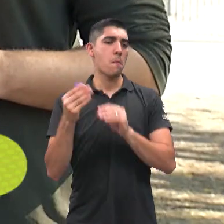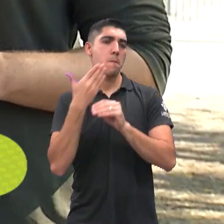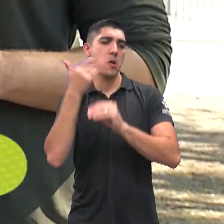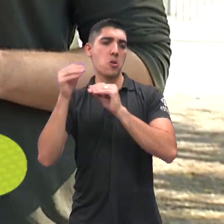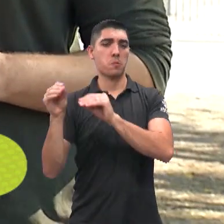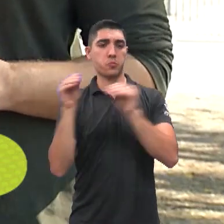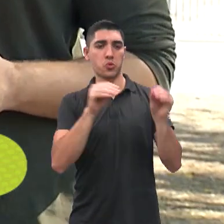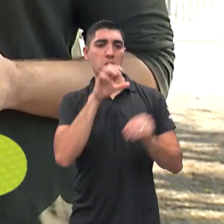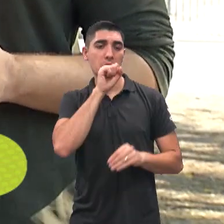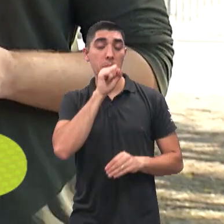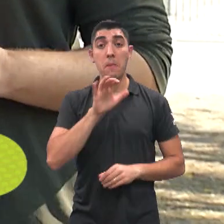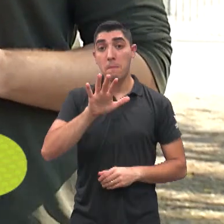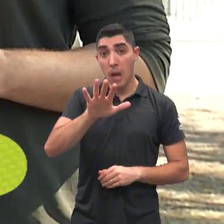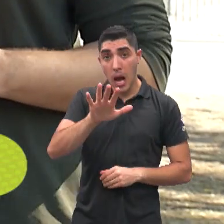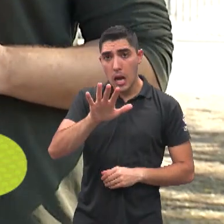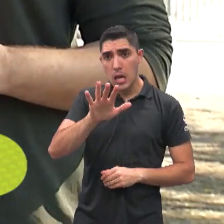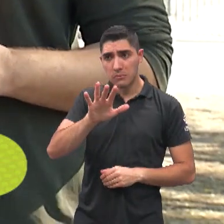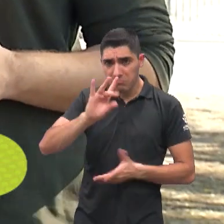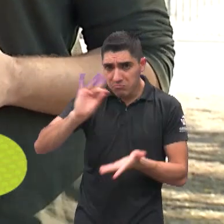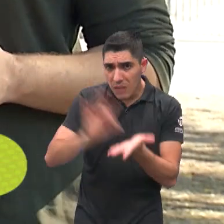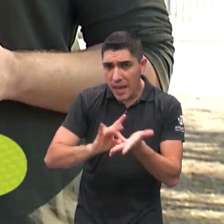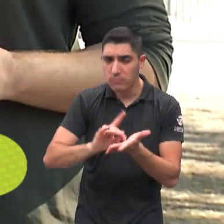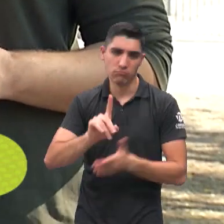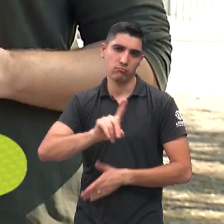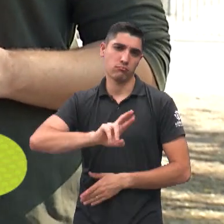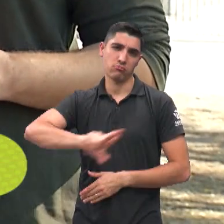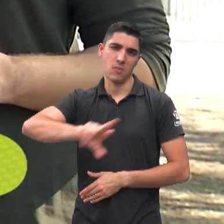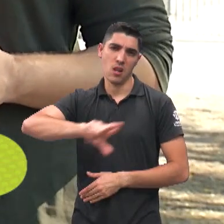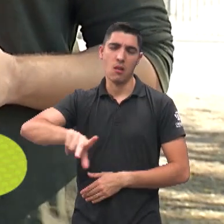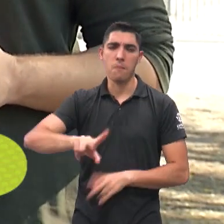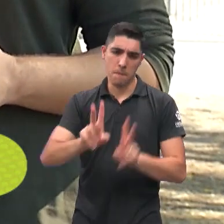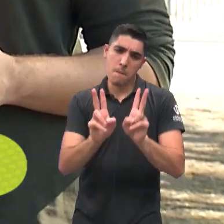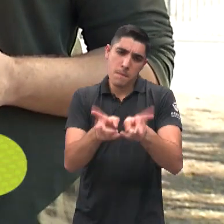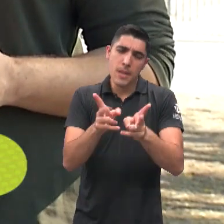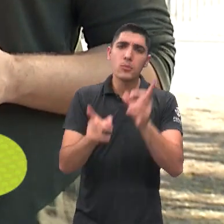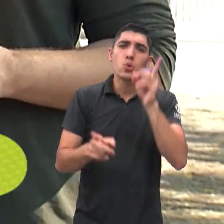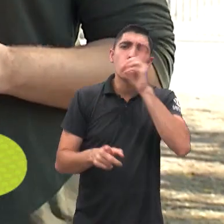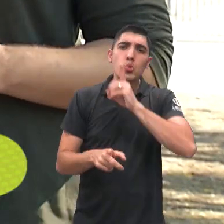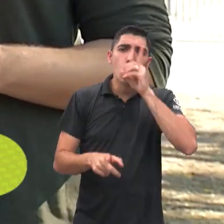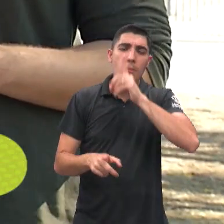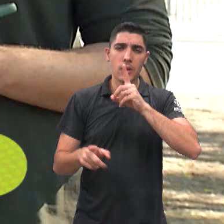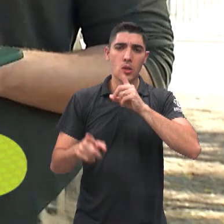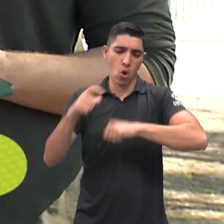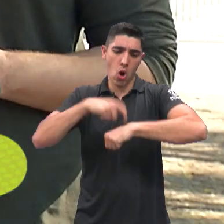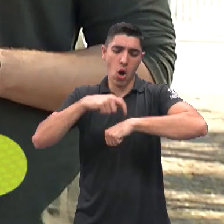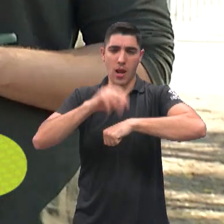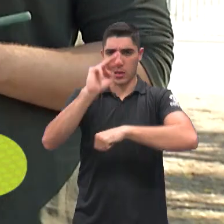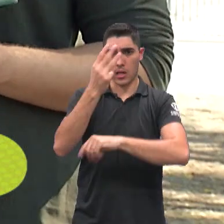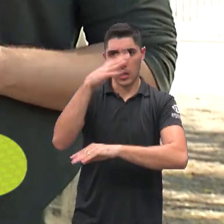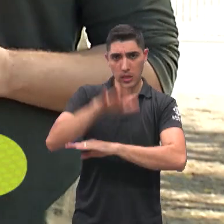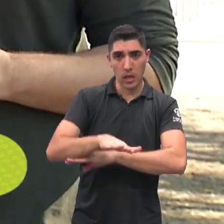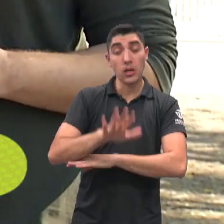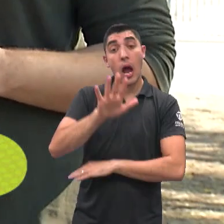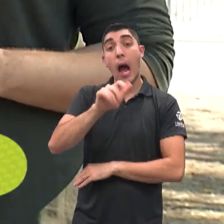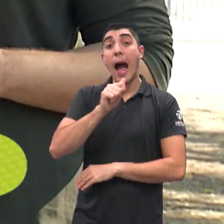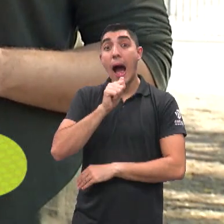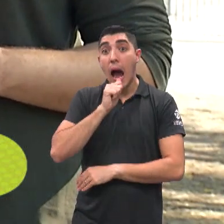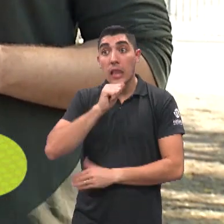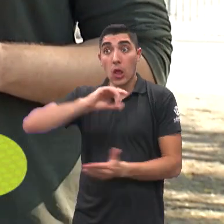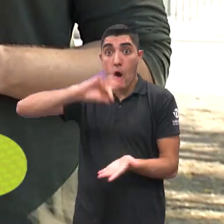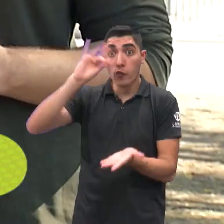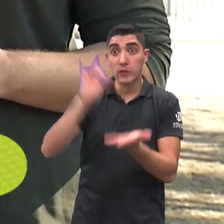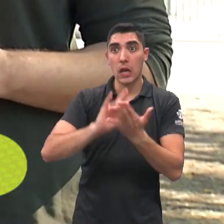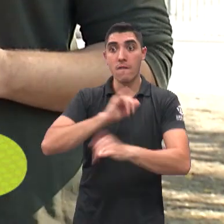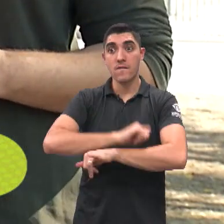gente apurou, isso não deve acontecer. O jogo deve ser mantido para o domingo às 3 da tarde, a gente ainda não tem a confirmação desse